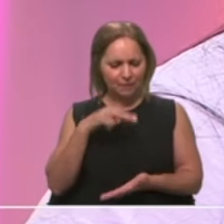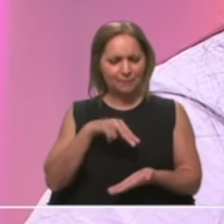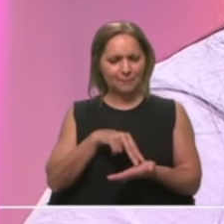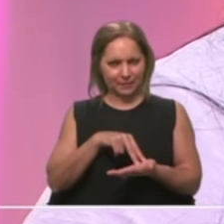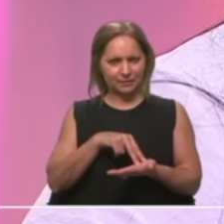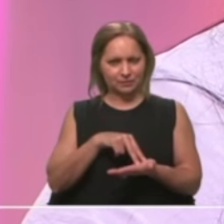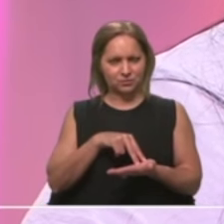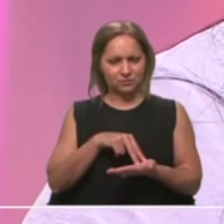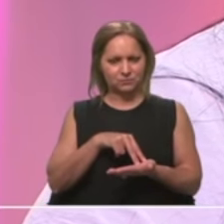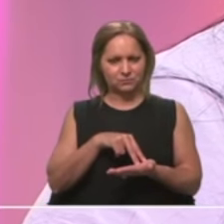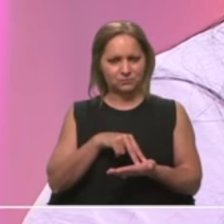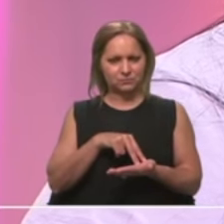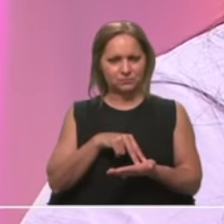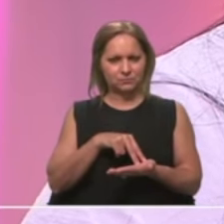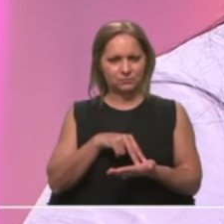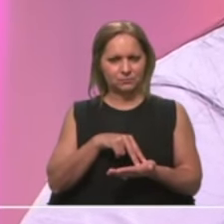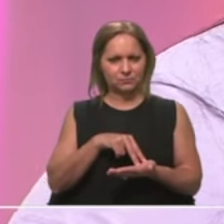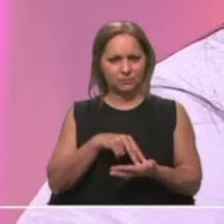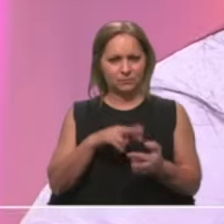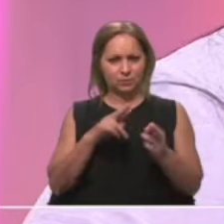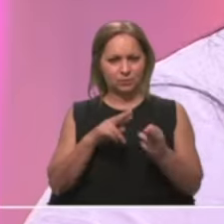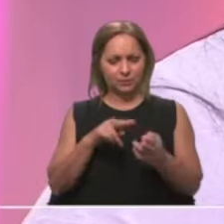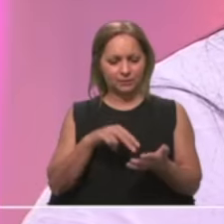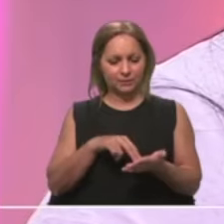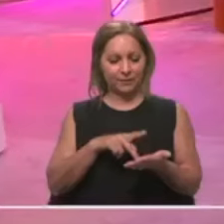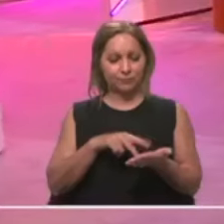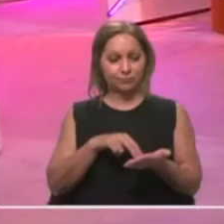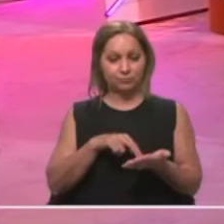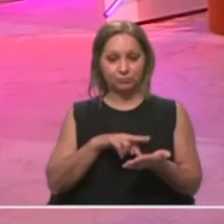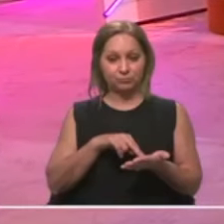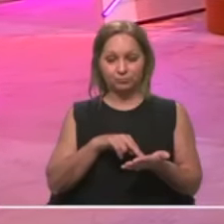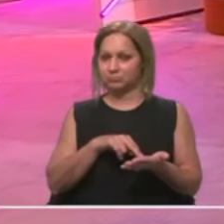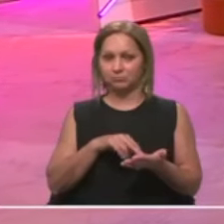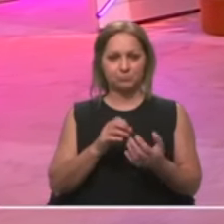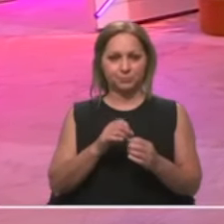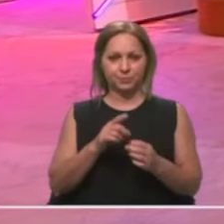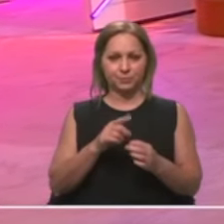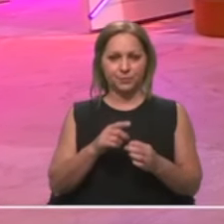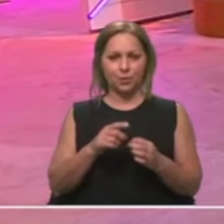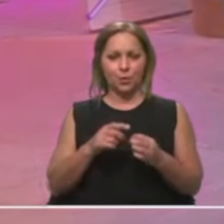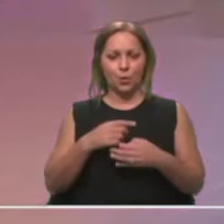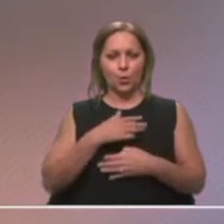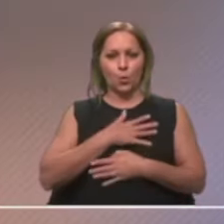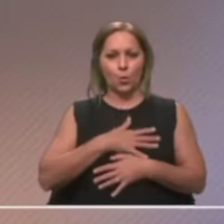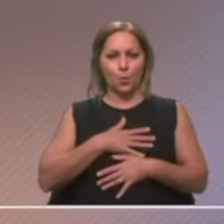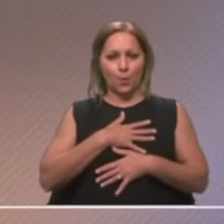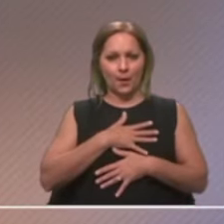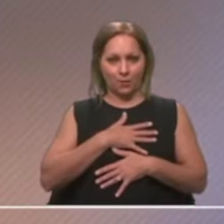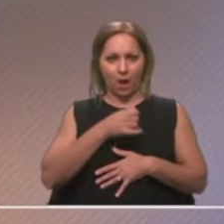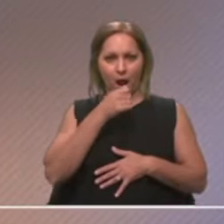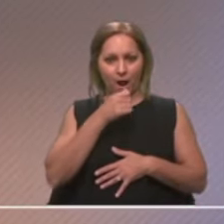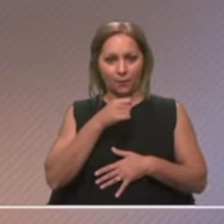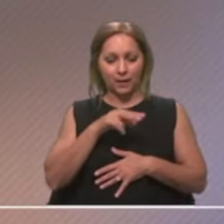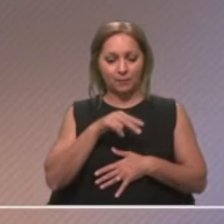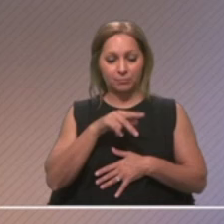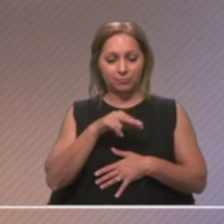aquele. Com aquela esperança, ah, ela vai levantar a perna, mas não. Depois punha no banho e com a água ela começava a mexer. Eu, ai.